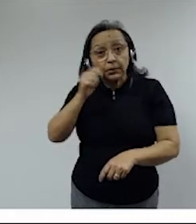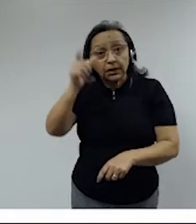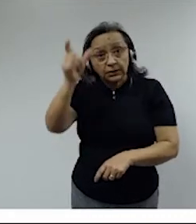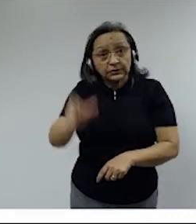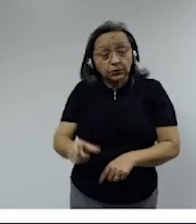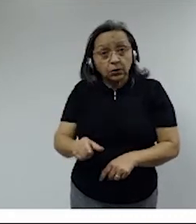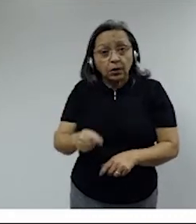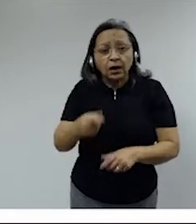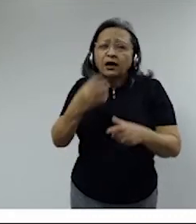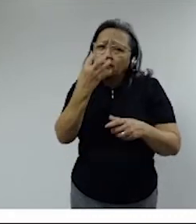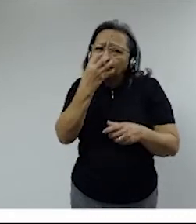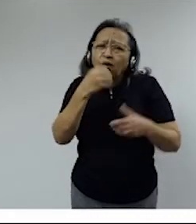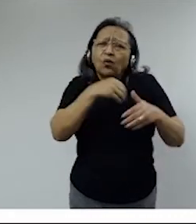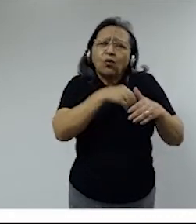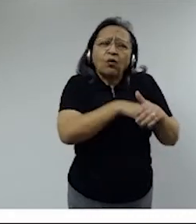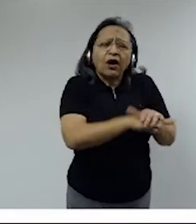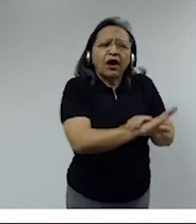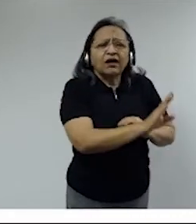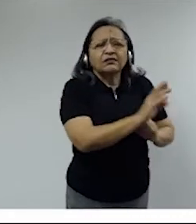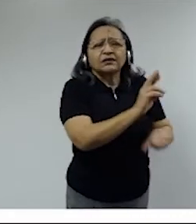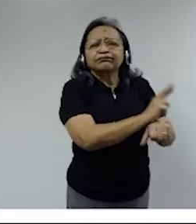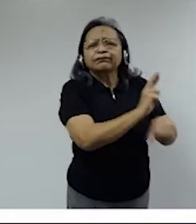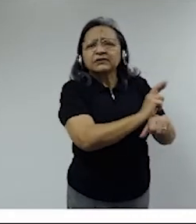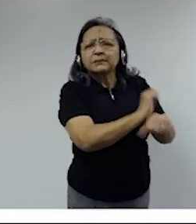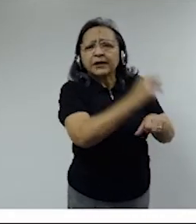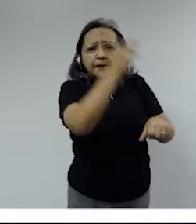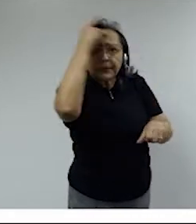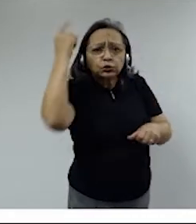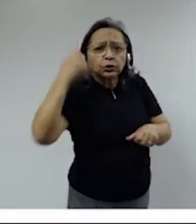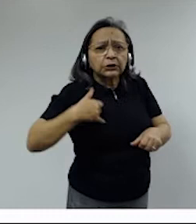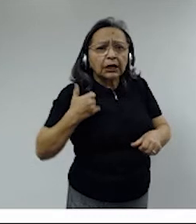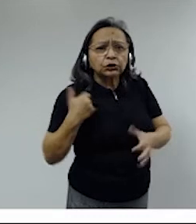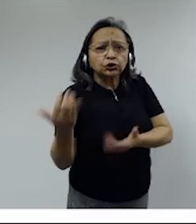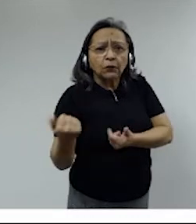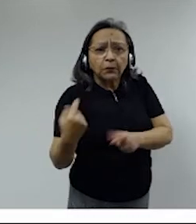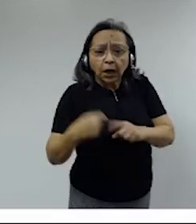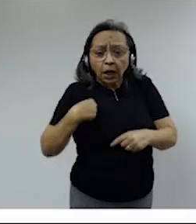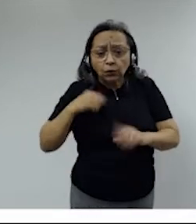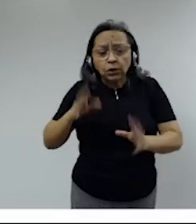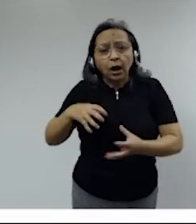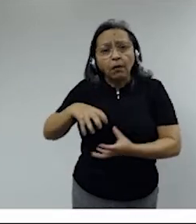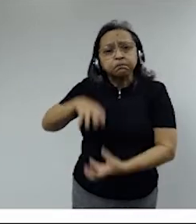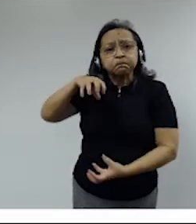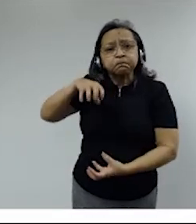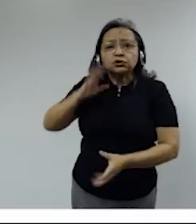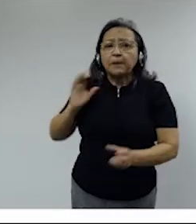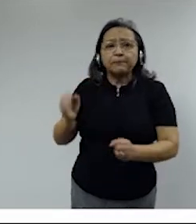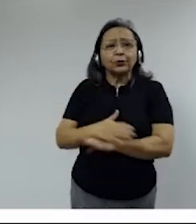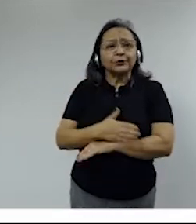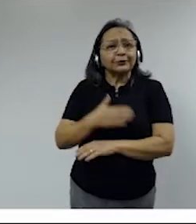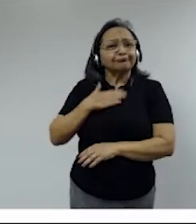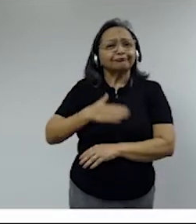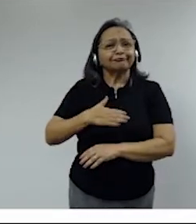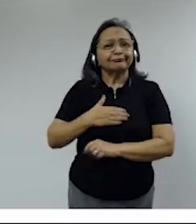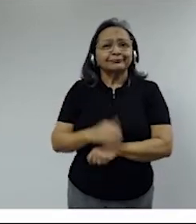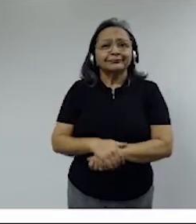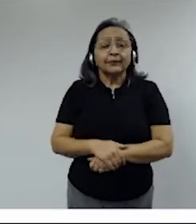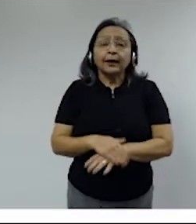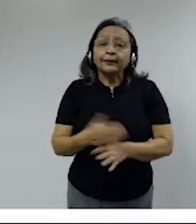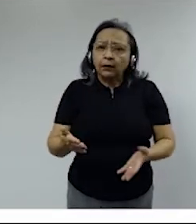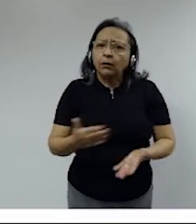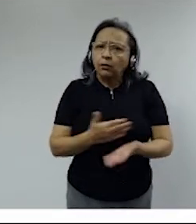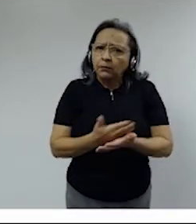para pessoas mais novas, porque eu já vivi a minha vida. Então, começou-se também essa ideia